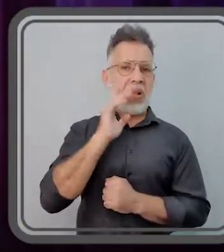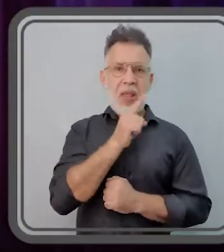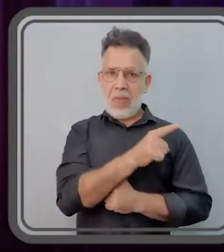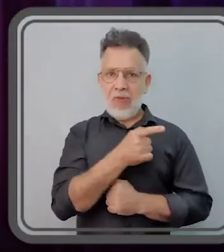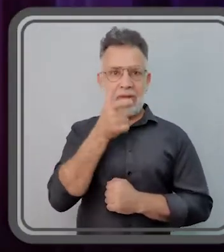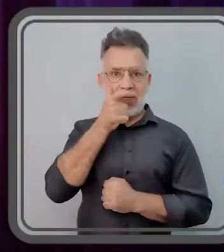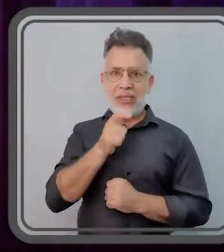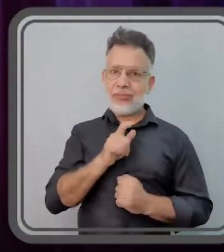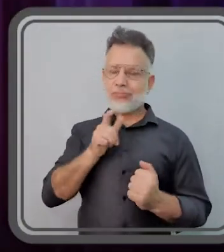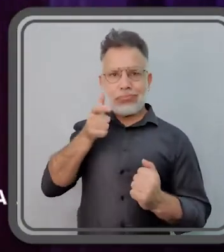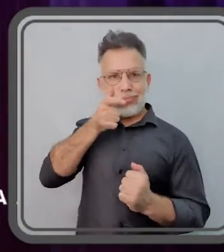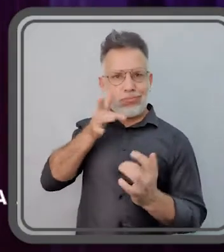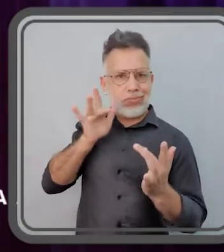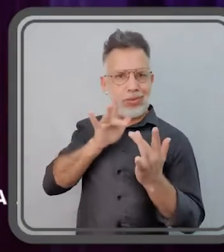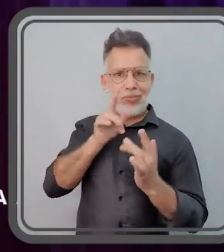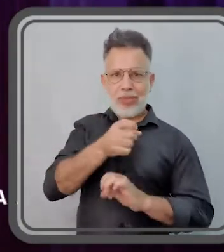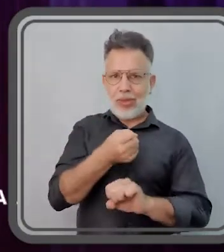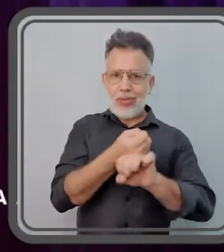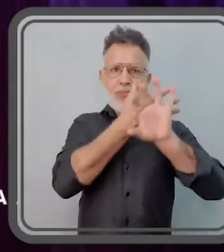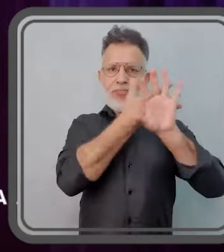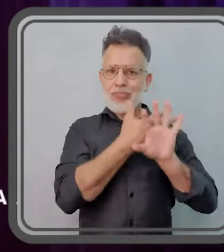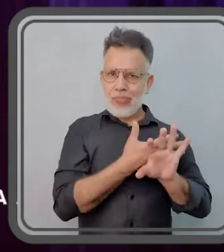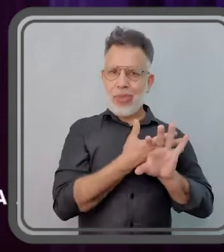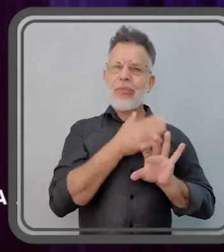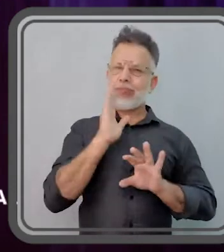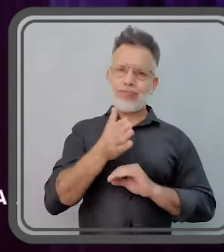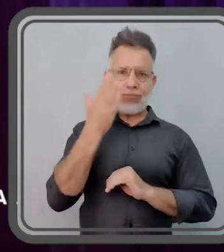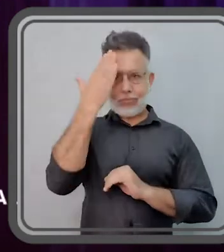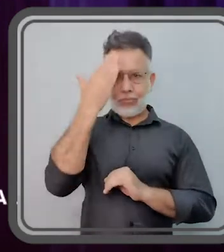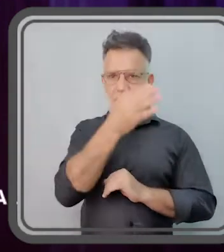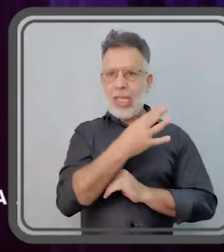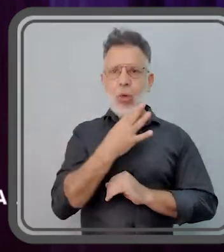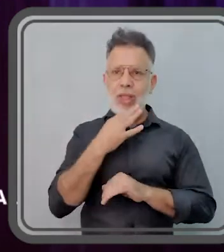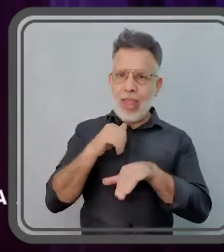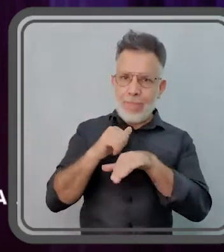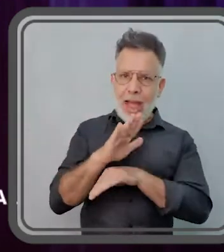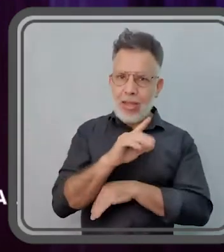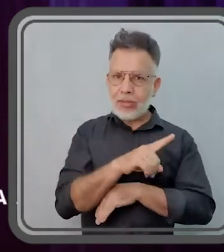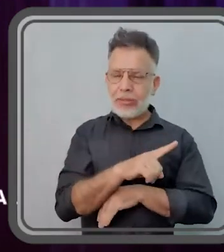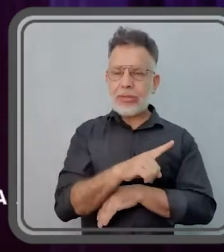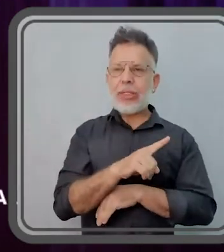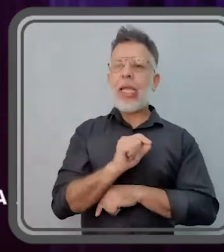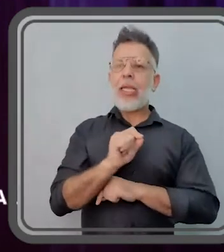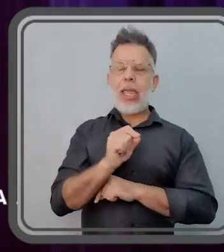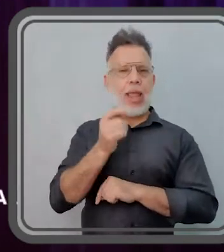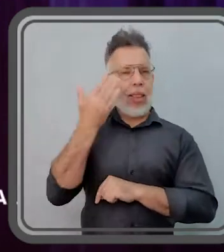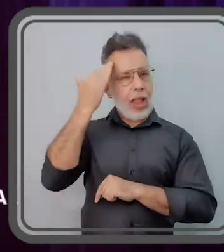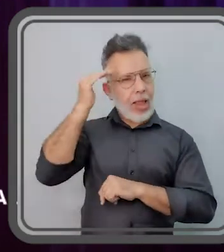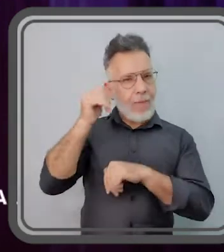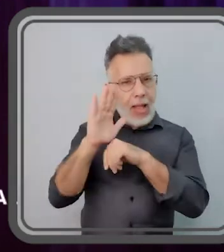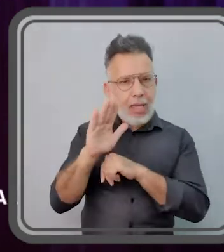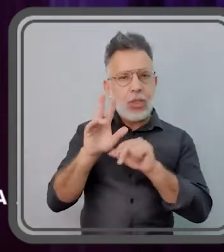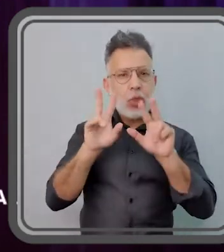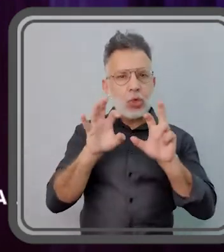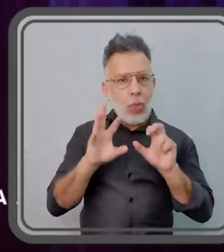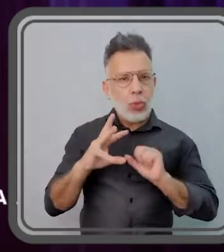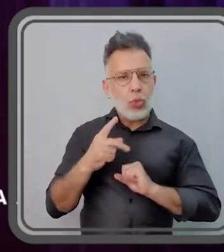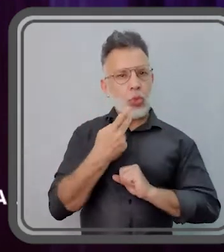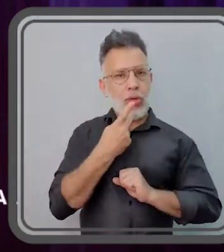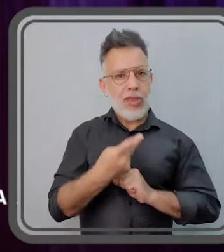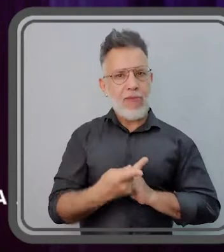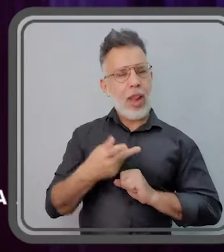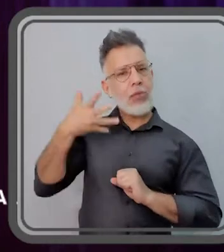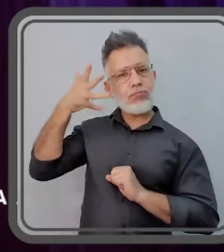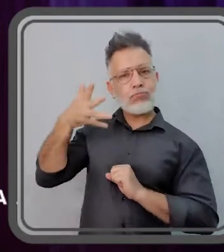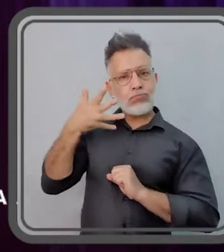que está plugado aí nessa transmissão, né? Já sabe, ó, quer conhecer mais, né? Quer entender um pouquinho mais de tudo isso que a gente está fazendo no painel,